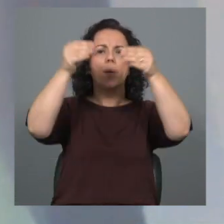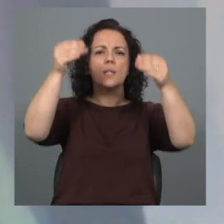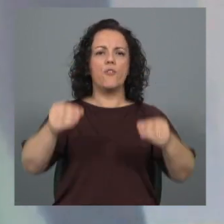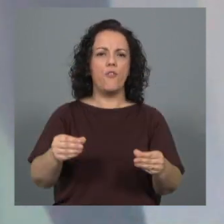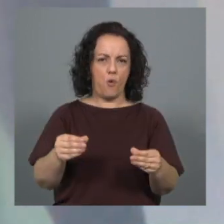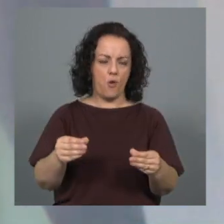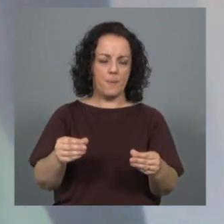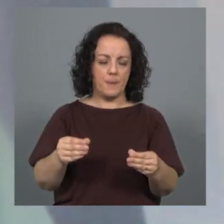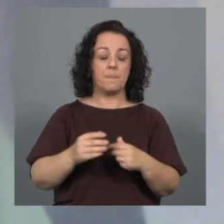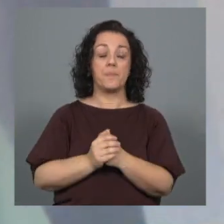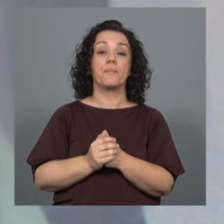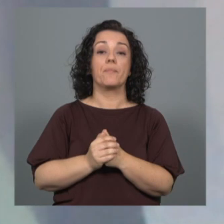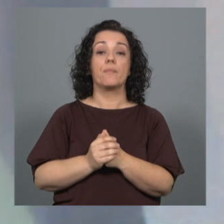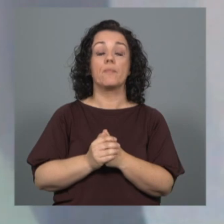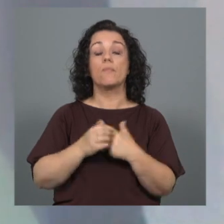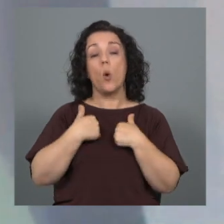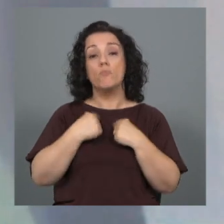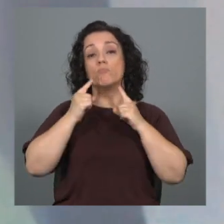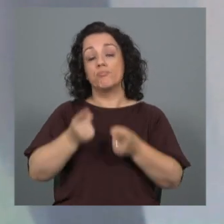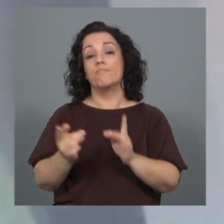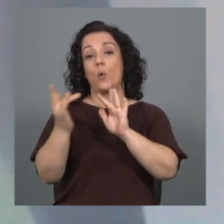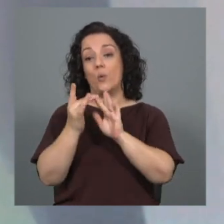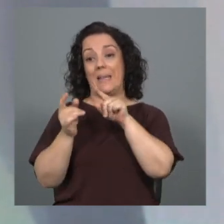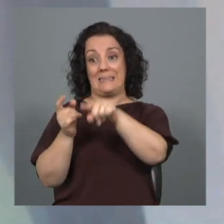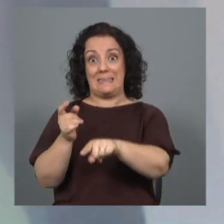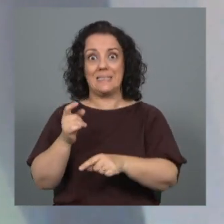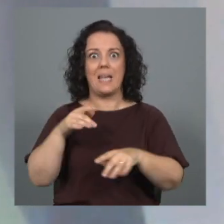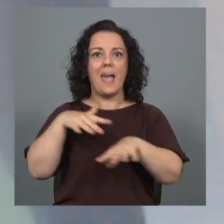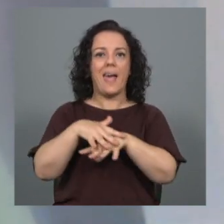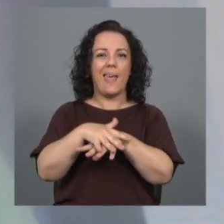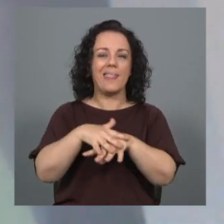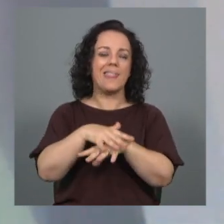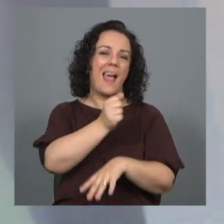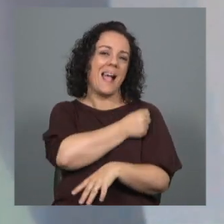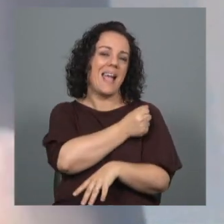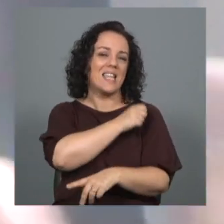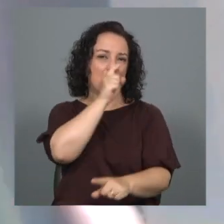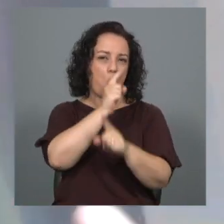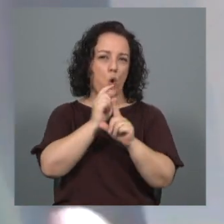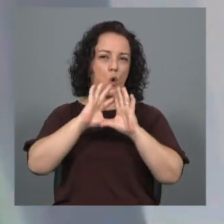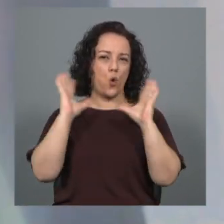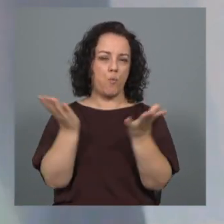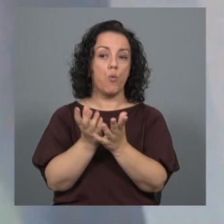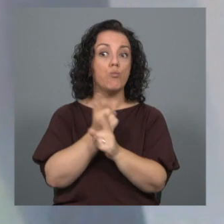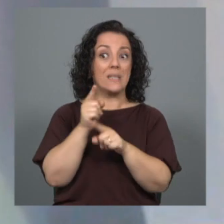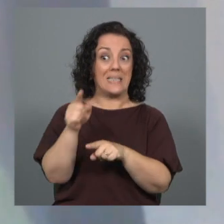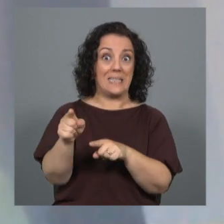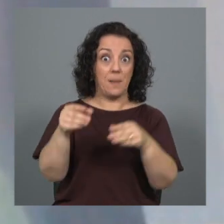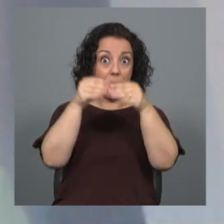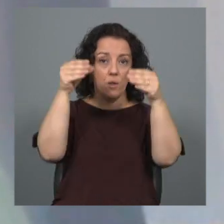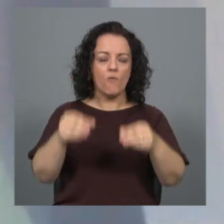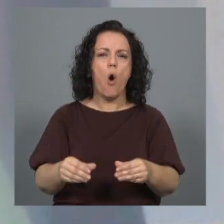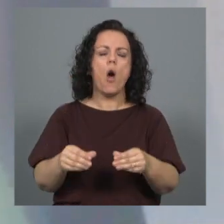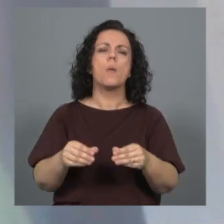isto. Aí entramos em contacto com a Rede Casa Comum, porque eu achava muito importante ter uma plataforma o mais abrangente possível